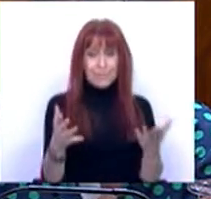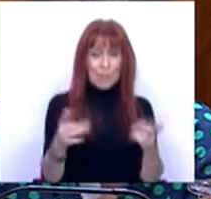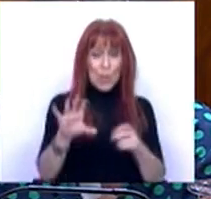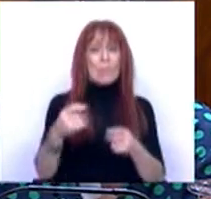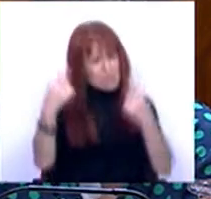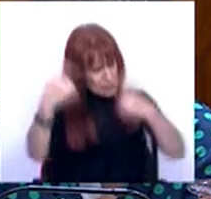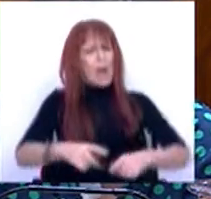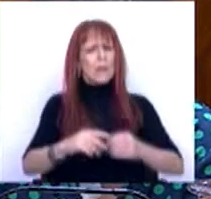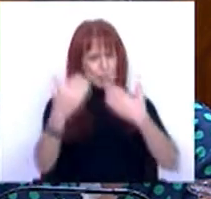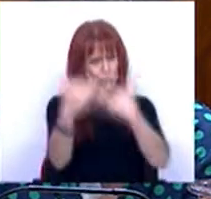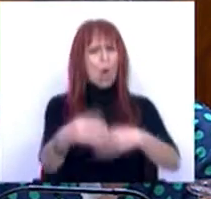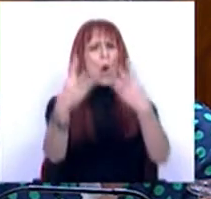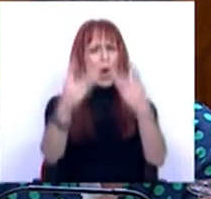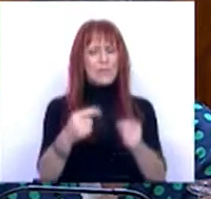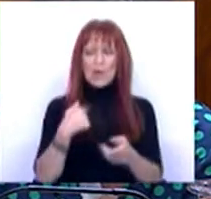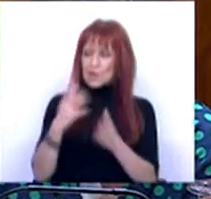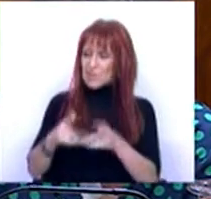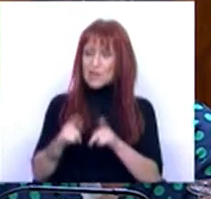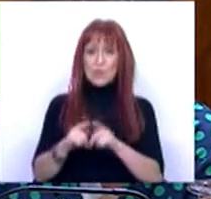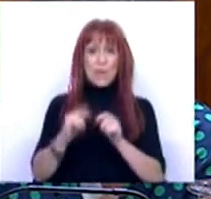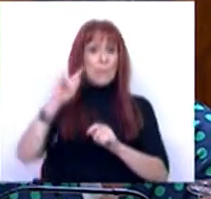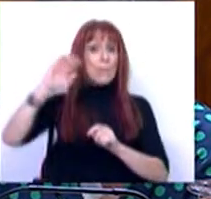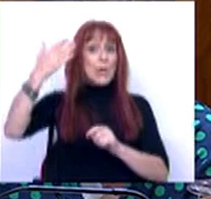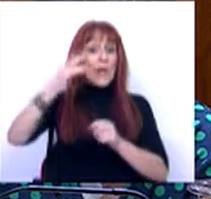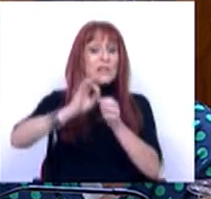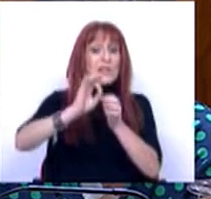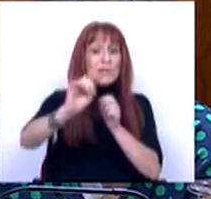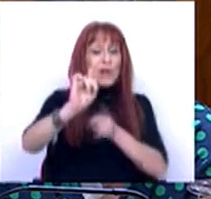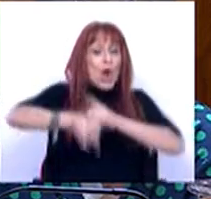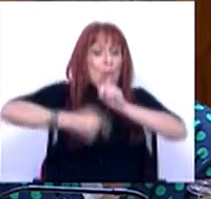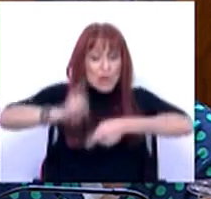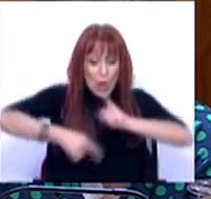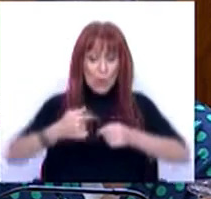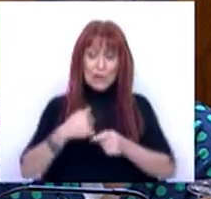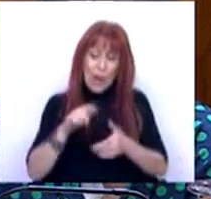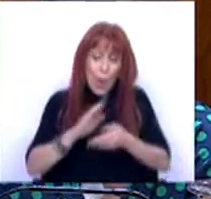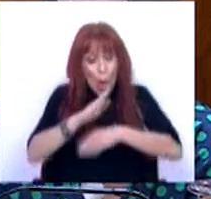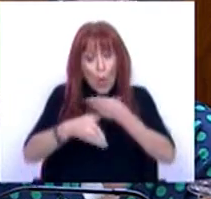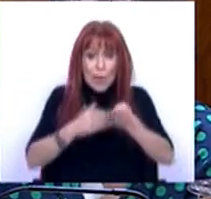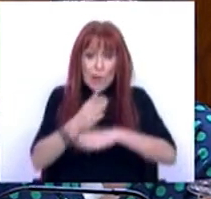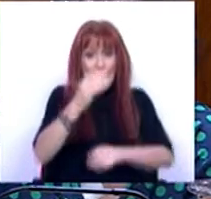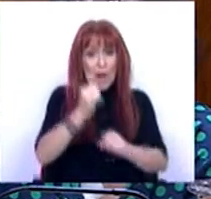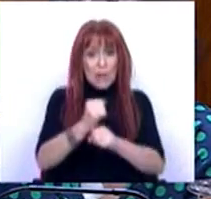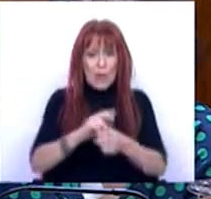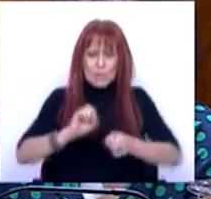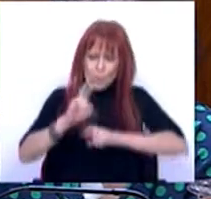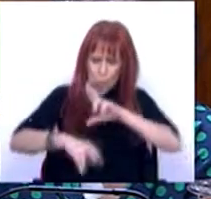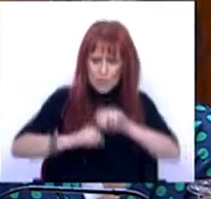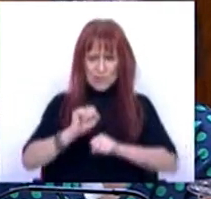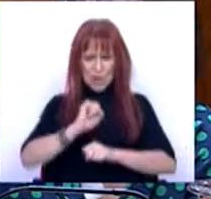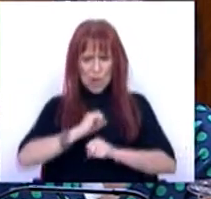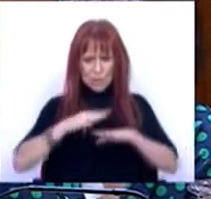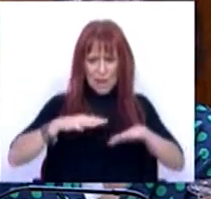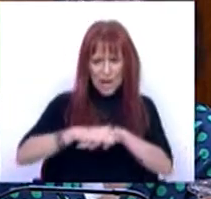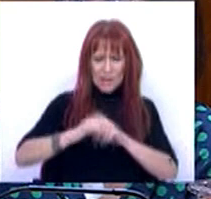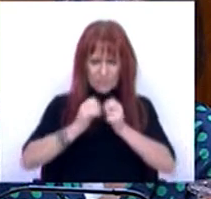O país tem uma restrição orçamental e nós temos que definir prioridades. E é nesse quadro que nós continuaremos a trabalhar, para modernizar a nossa